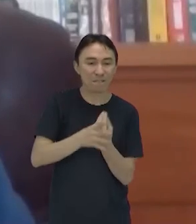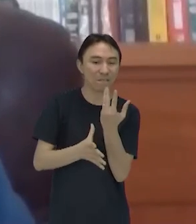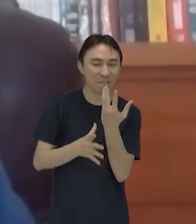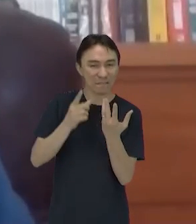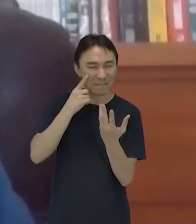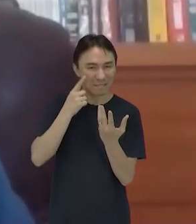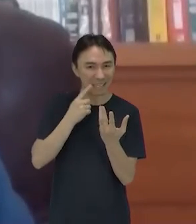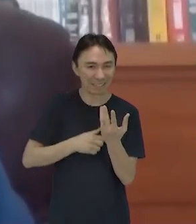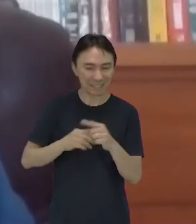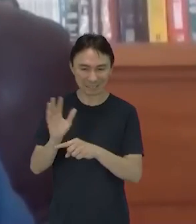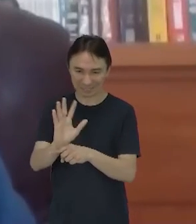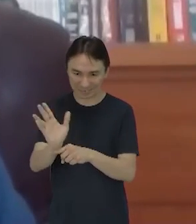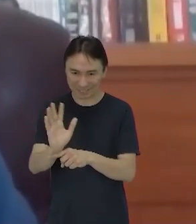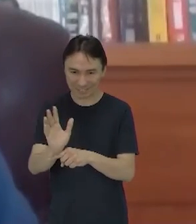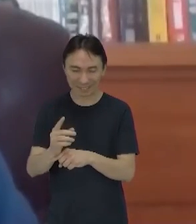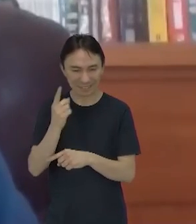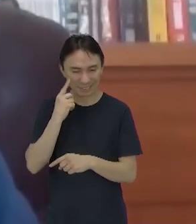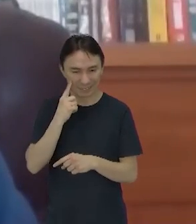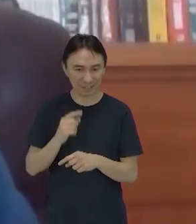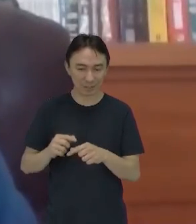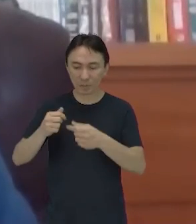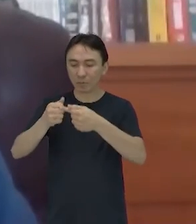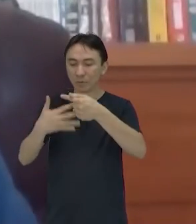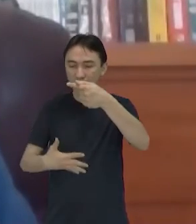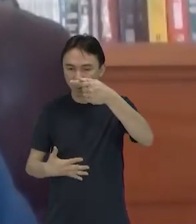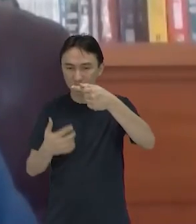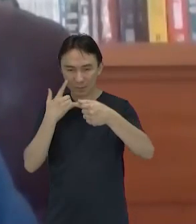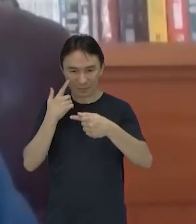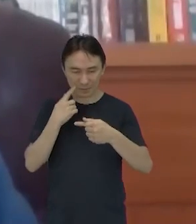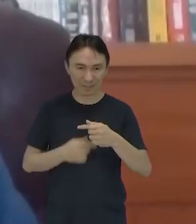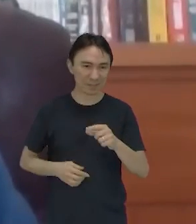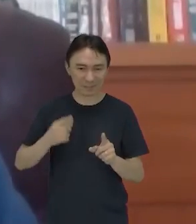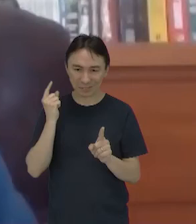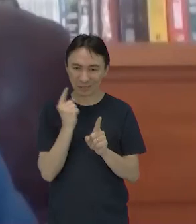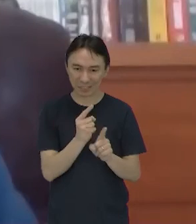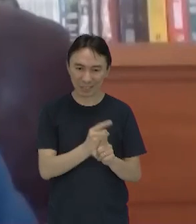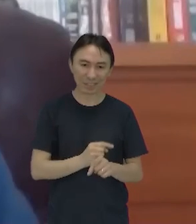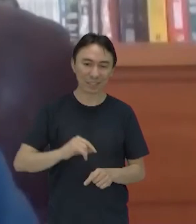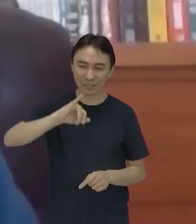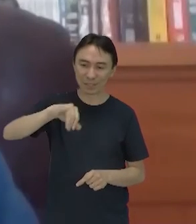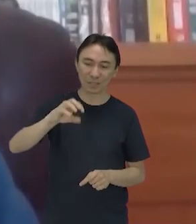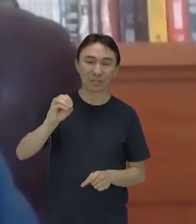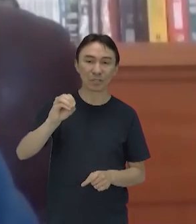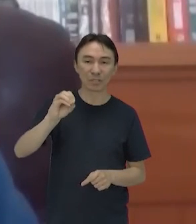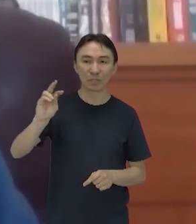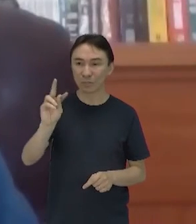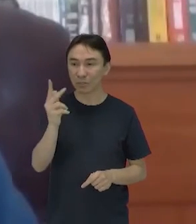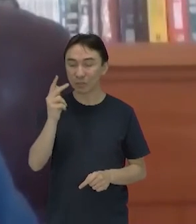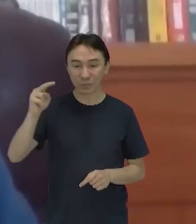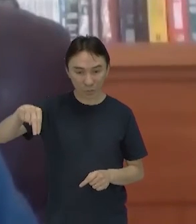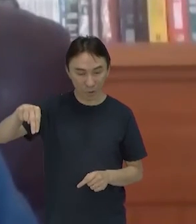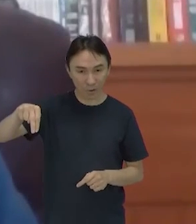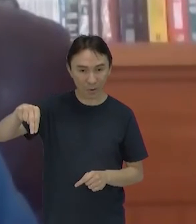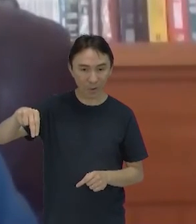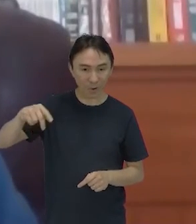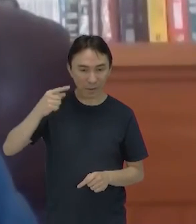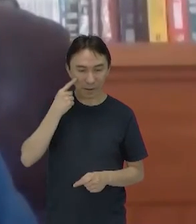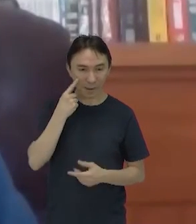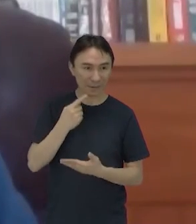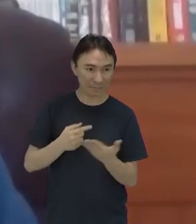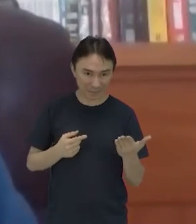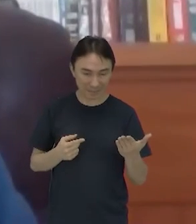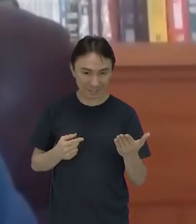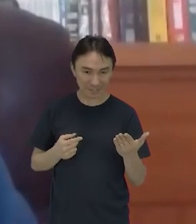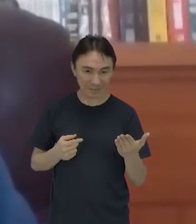Esquadrão Suicida. Aí vai aparecer John alguma coisa, no caso Ostrander. Se você for no YouTube, escrever John Ostrander